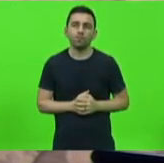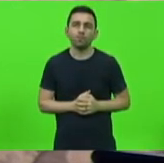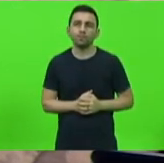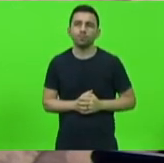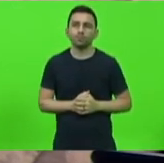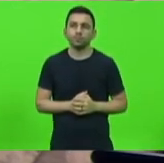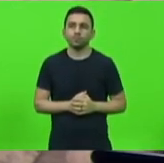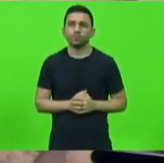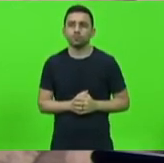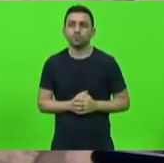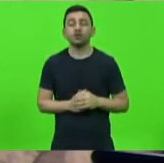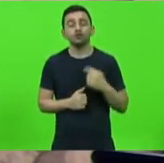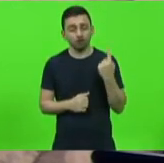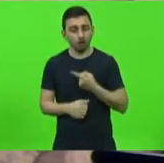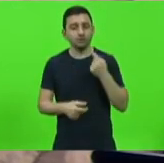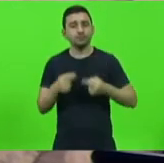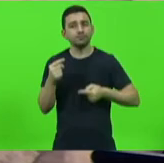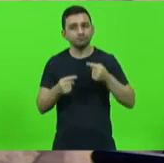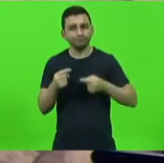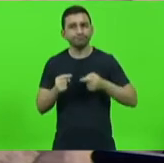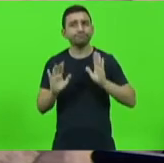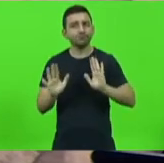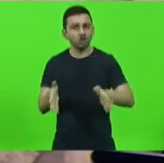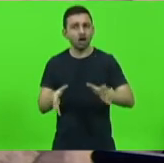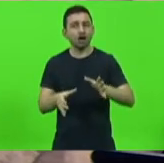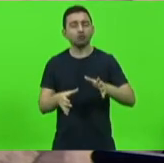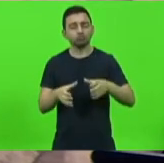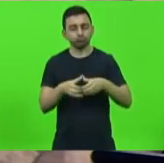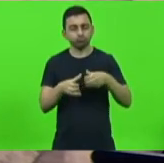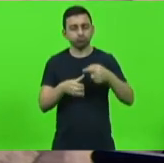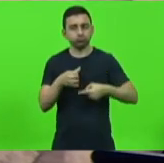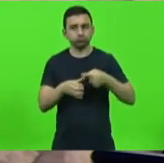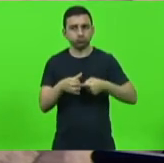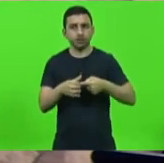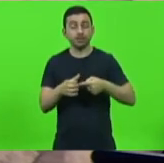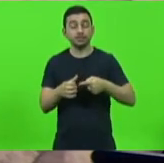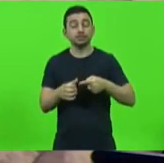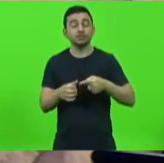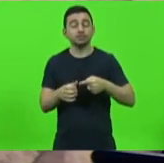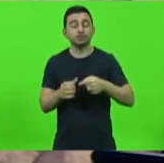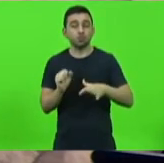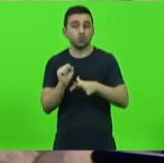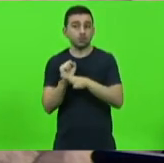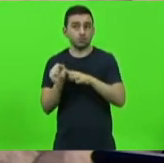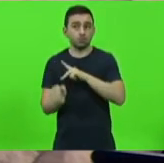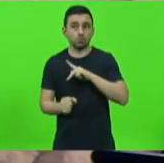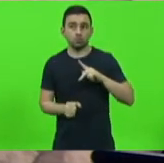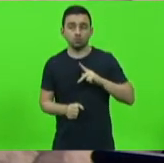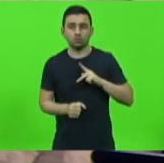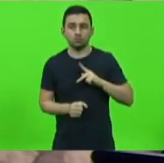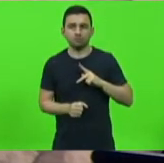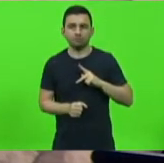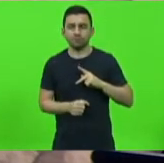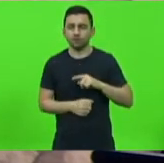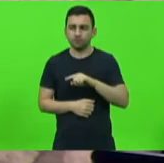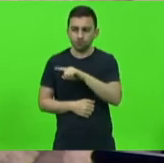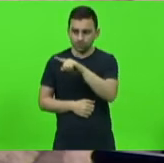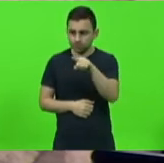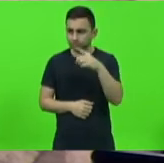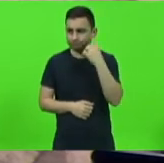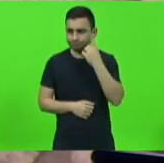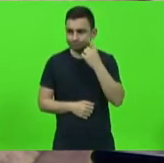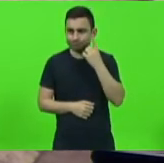E é esse o debate que nós fizemos. E nesse caso específico da segurança pública, o deputado José Milton, o deputado